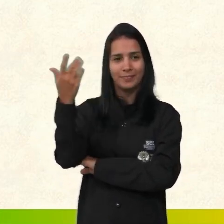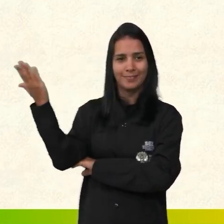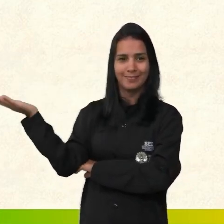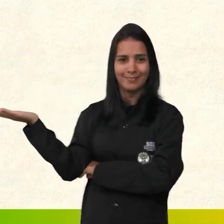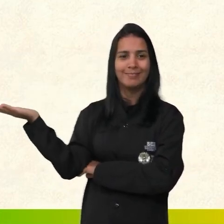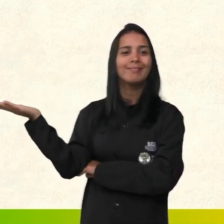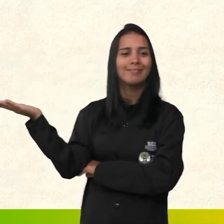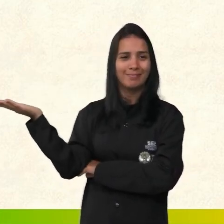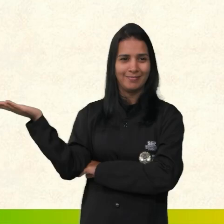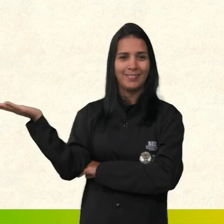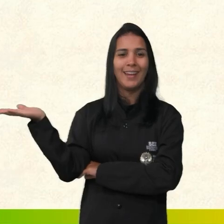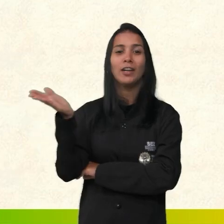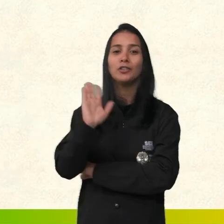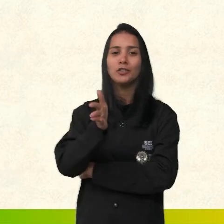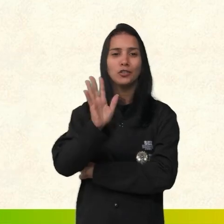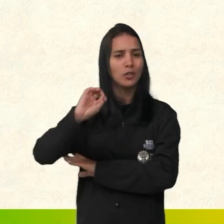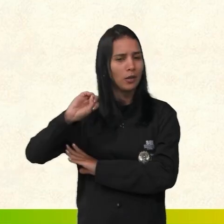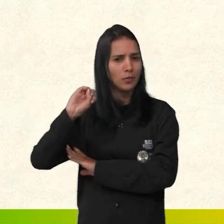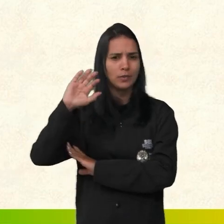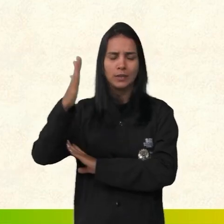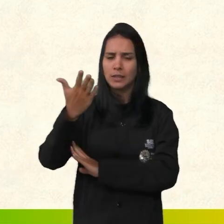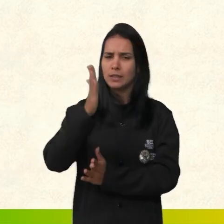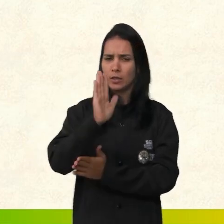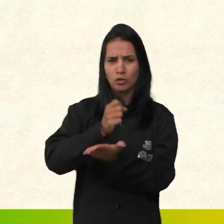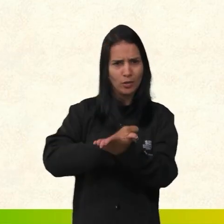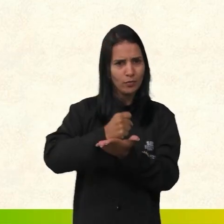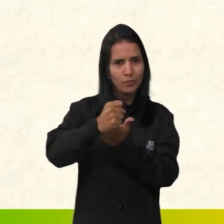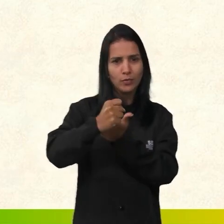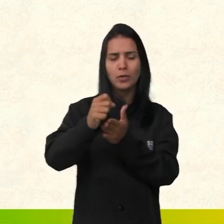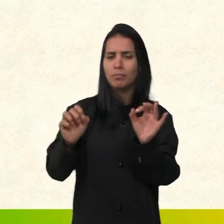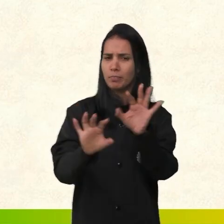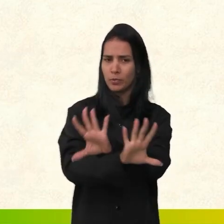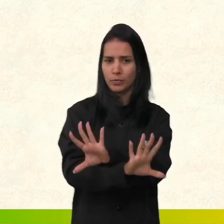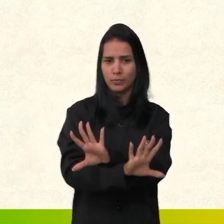no passado, já aconteceu, já foi concluída.